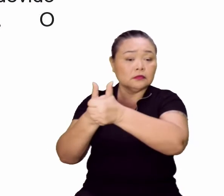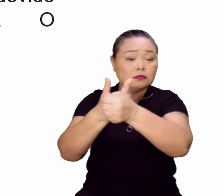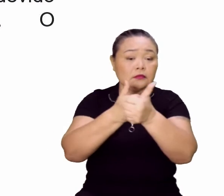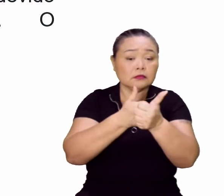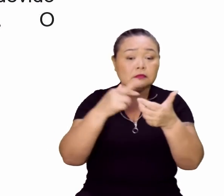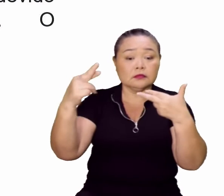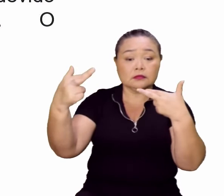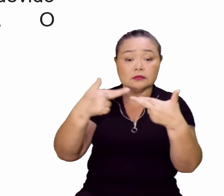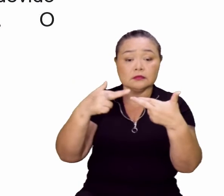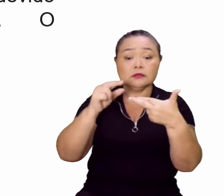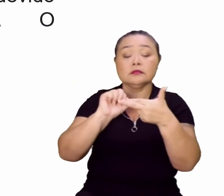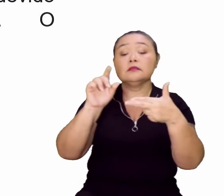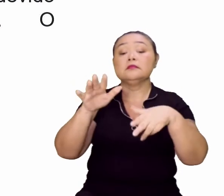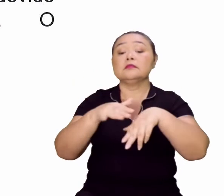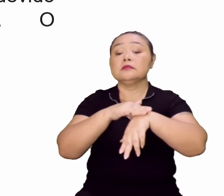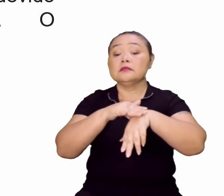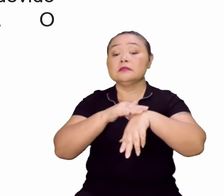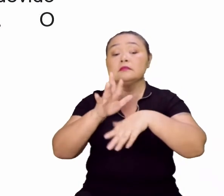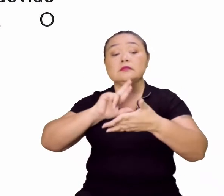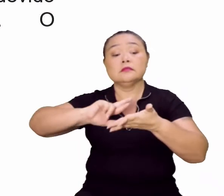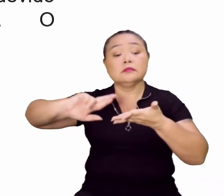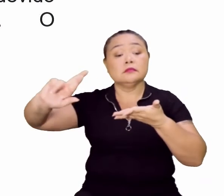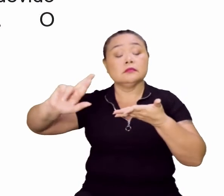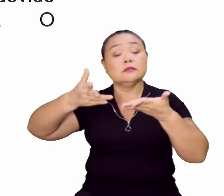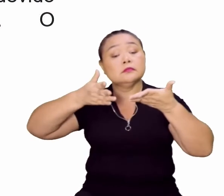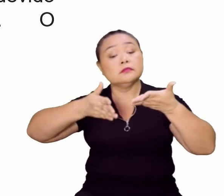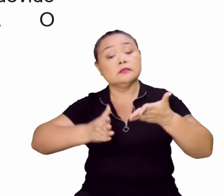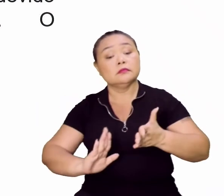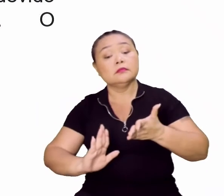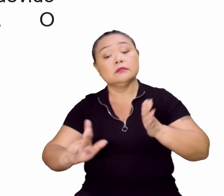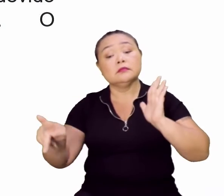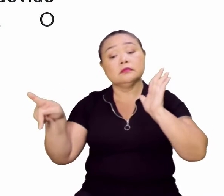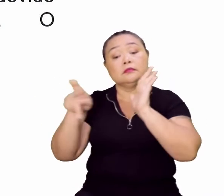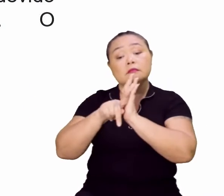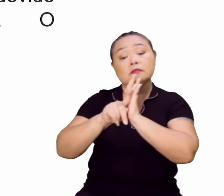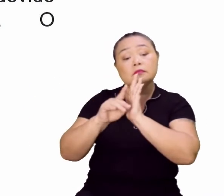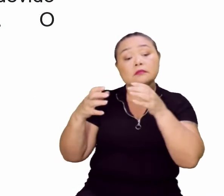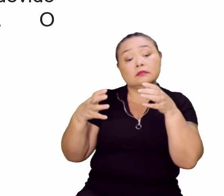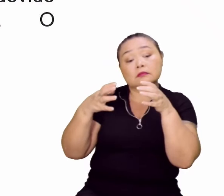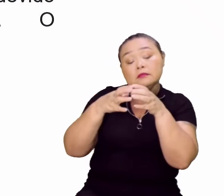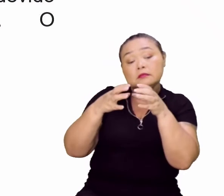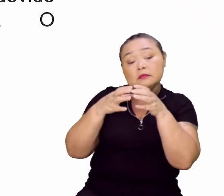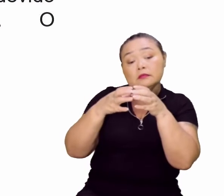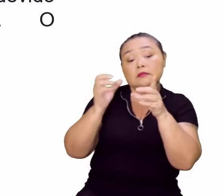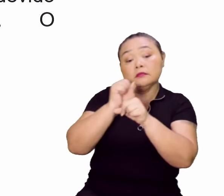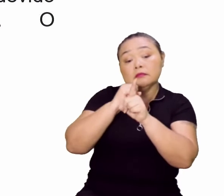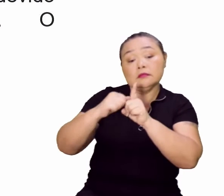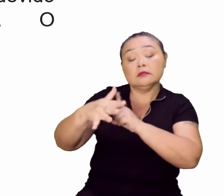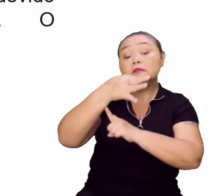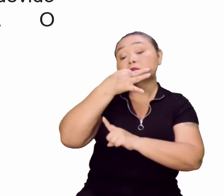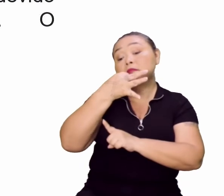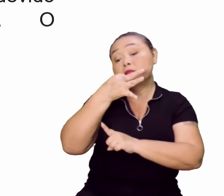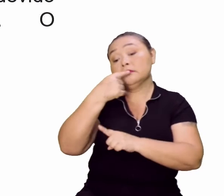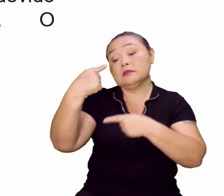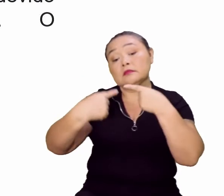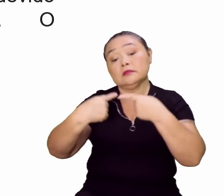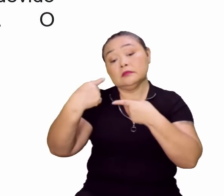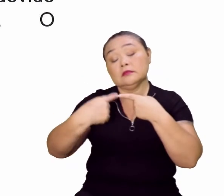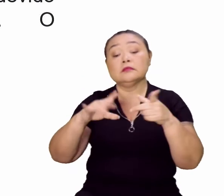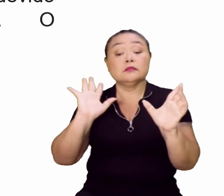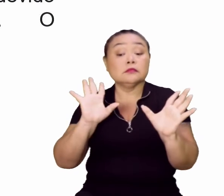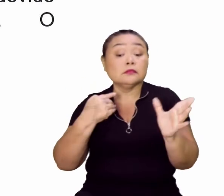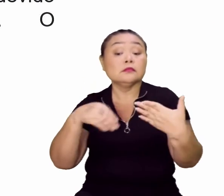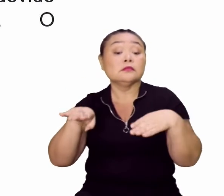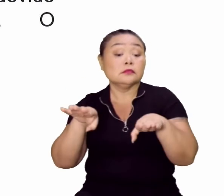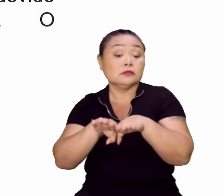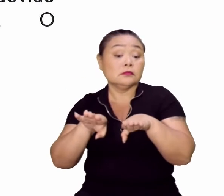perseguição relacionados à questão de raça, religião, nacionalidade, pertencimento a um determinado grupo social ou opinião política,